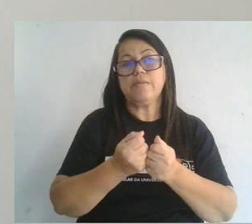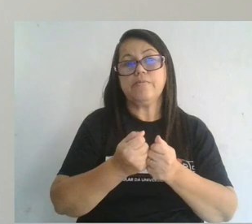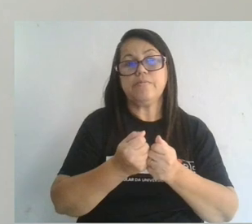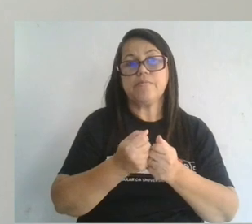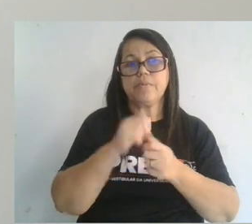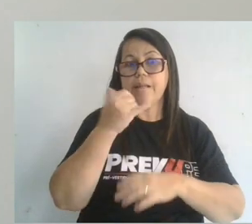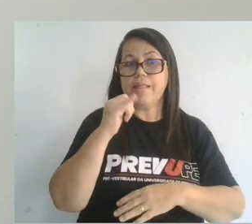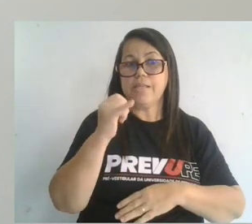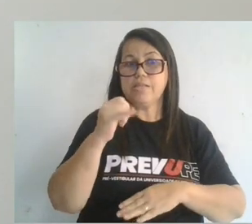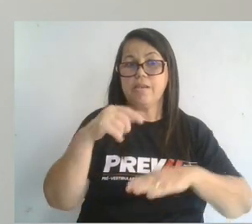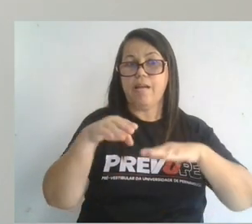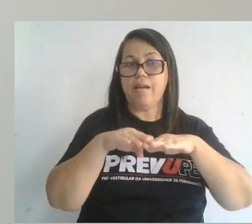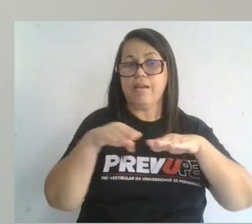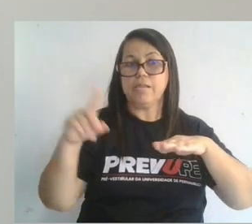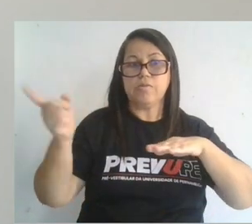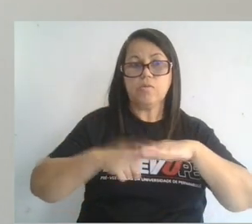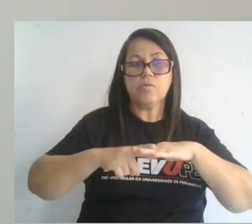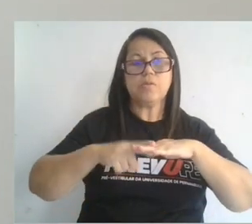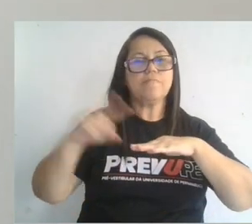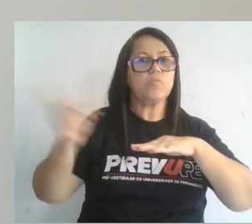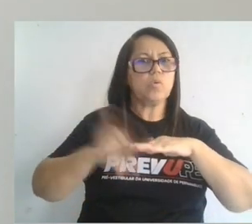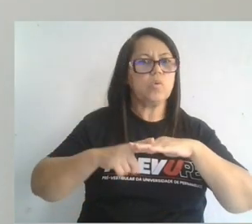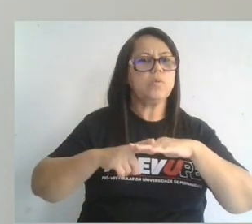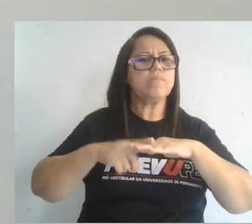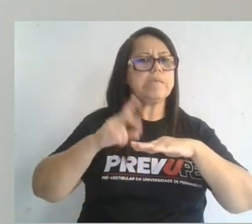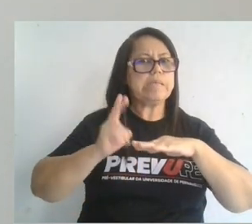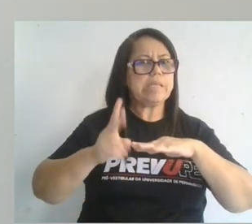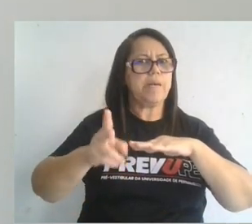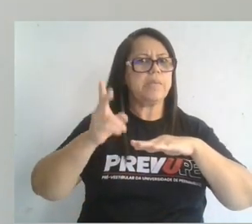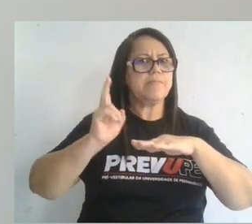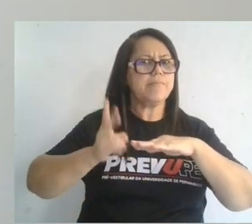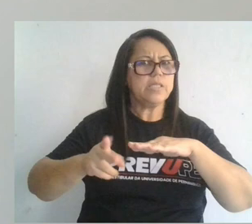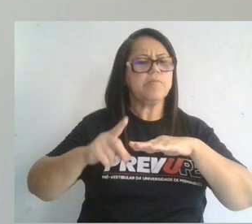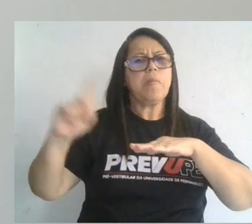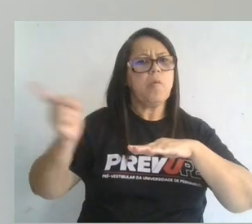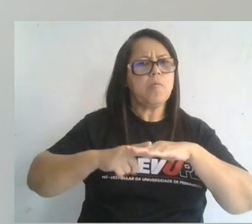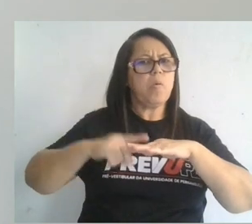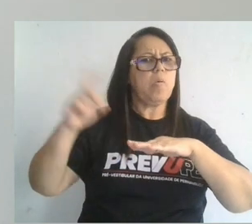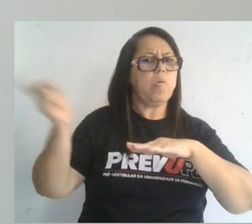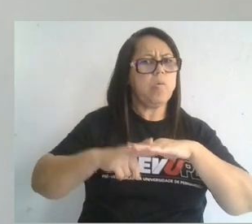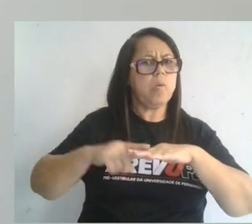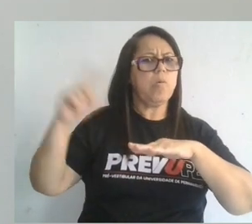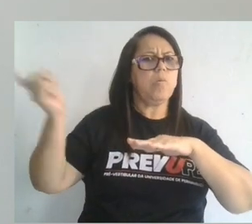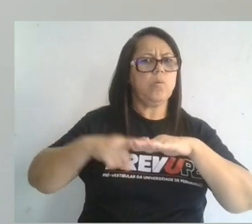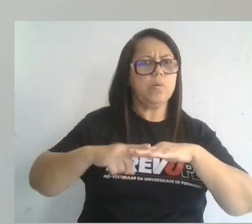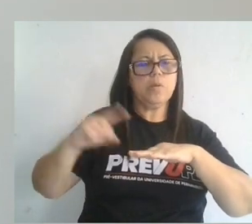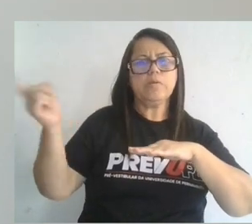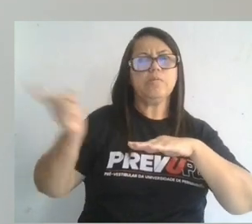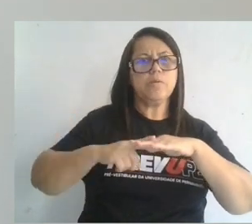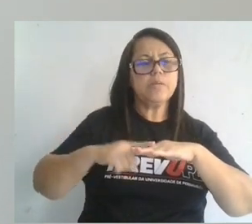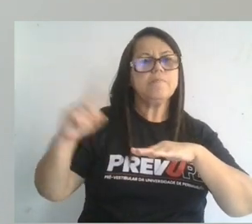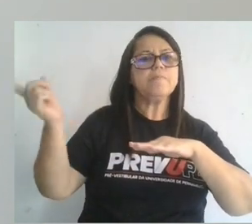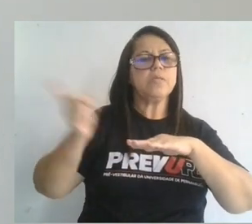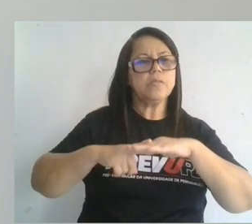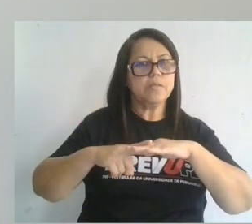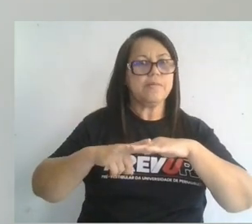energia do fóton está diretamente associada com a frequência do fóton. Quanto maior a frequência do fóton, ou